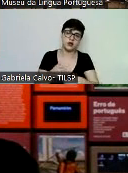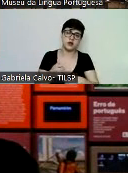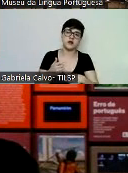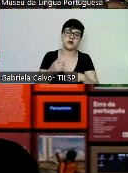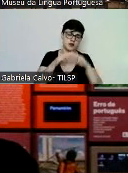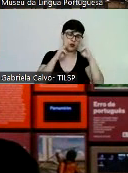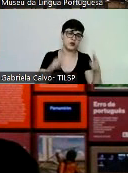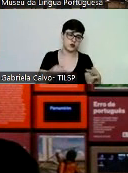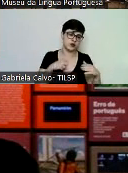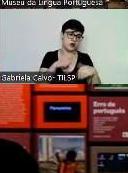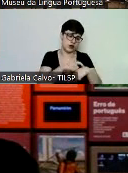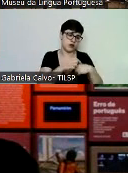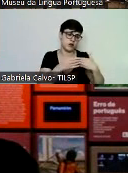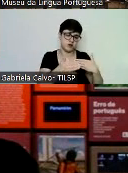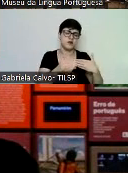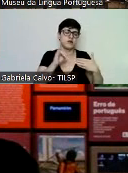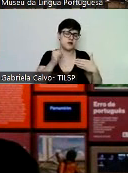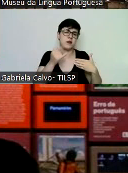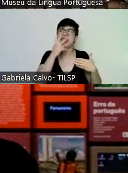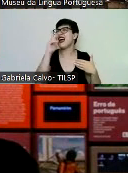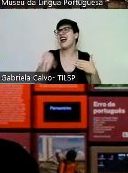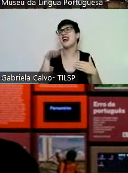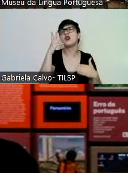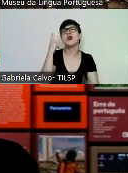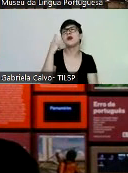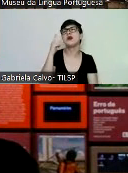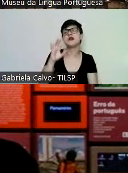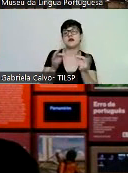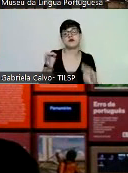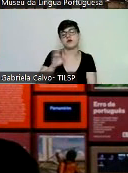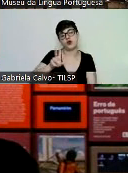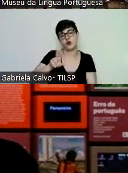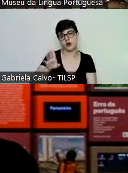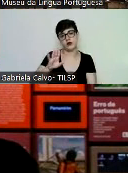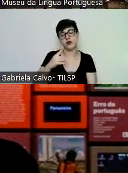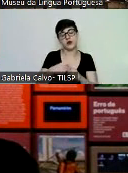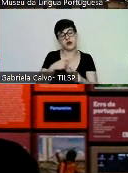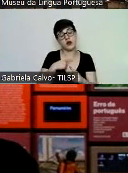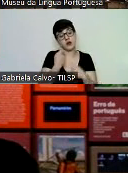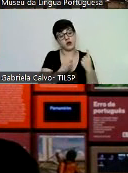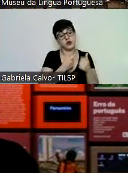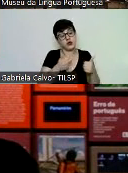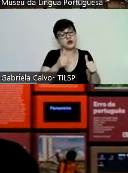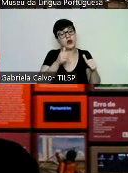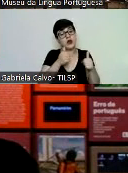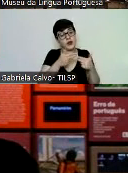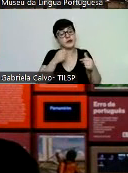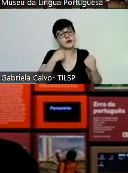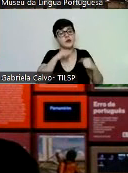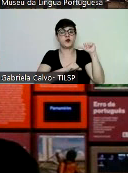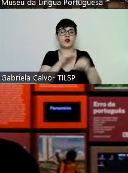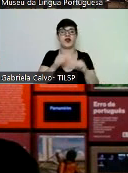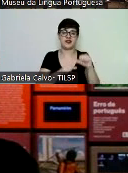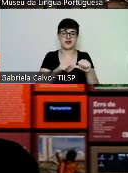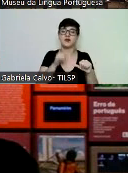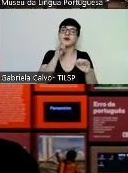museus e parece simples mas não é porque como eu tava falando tem algumas mudanças bem importantes de paradigma como essa questão